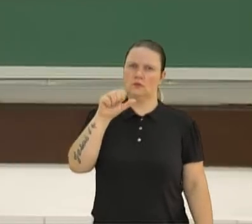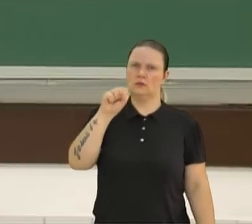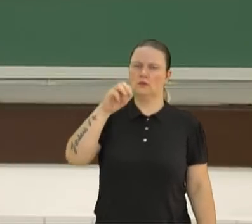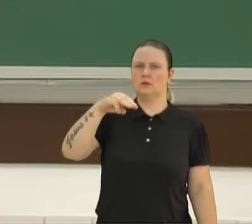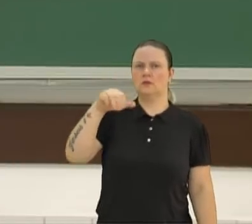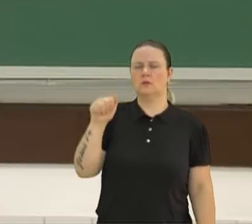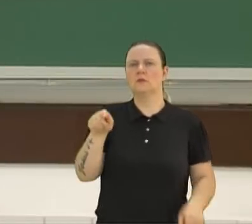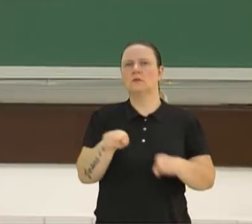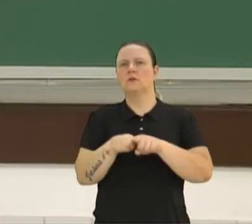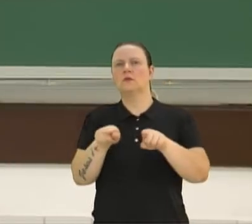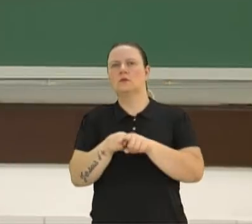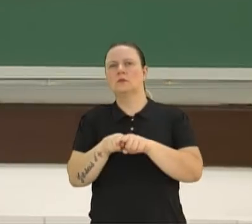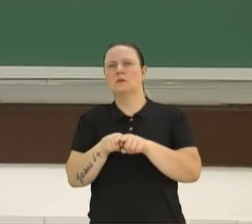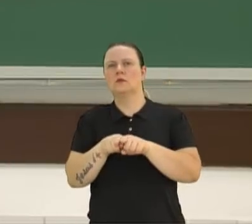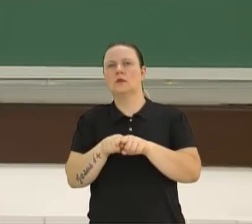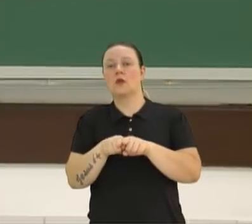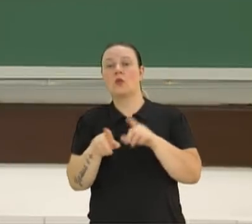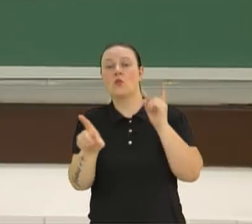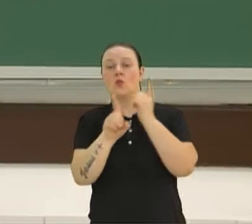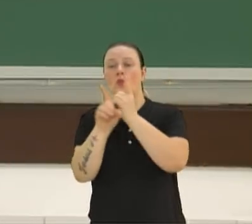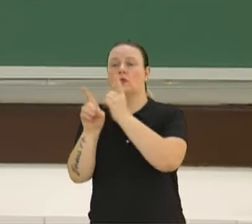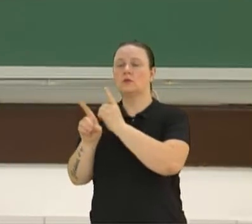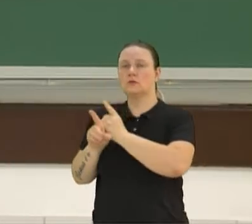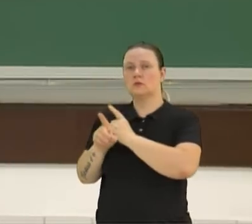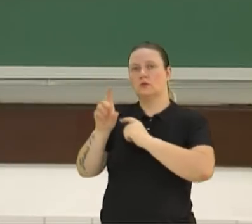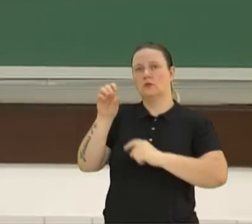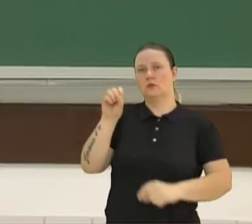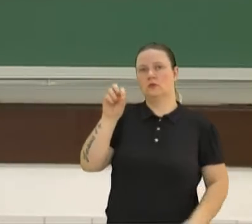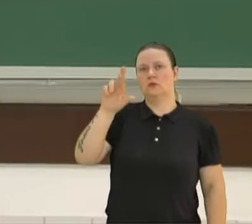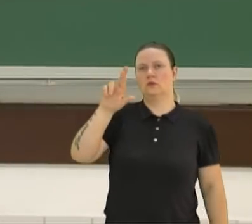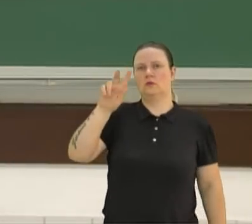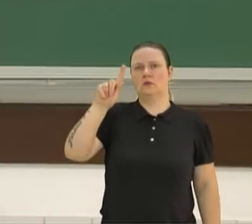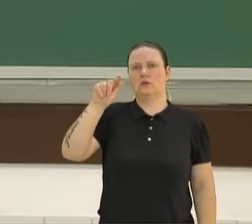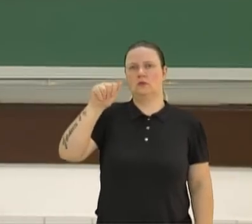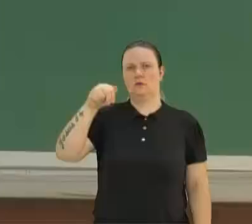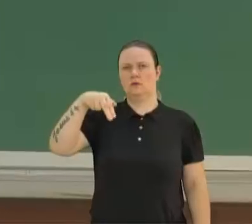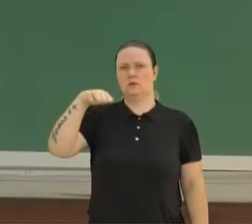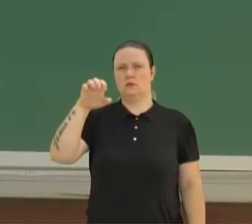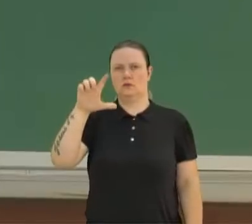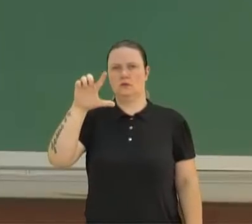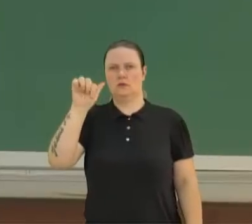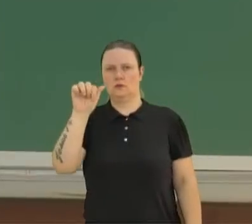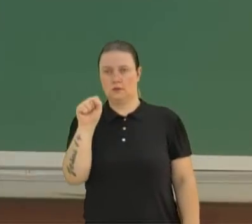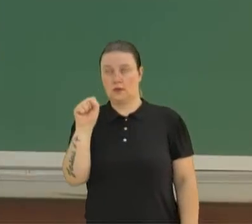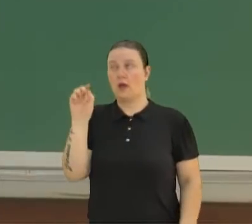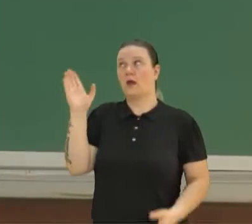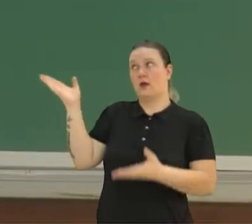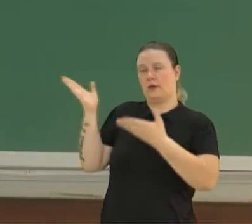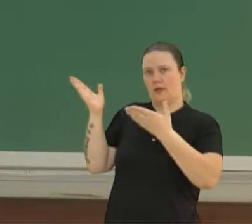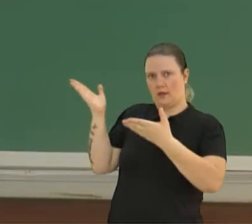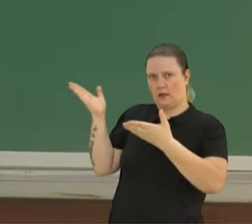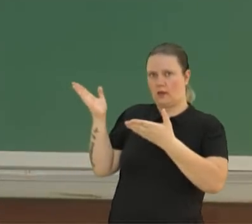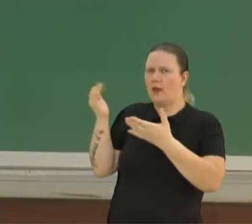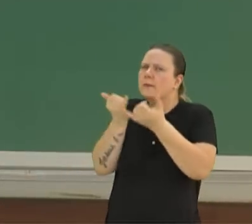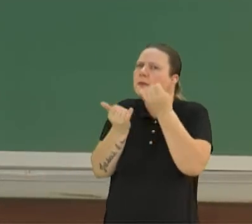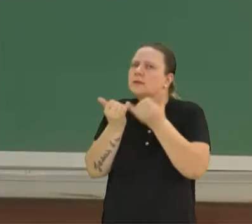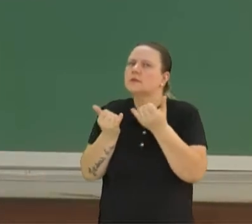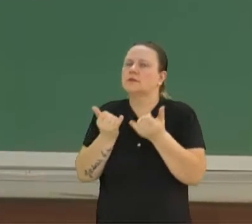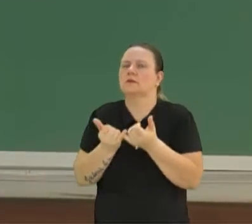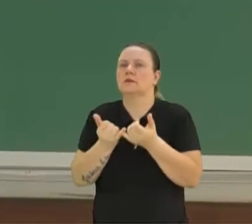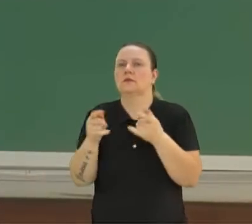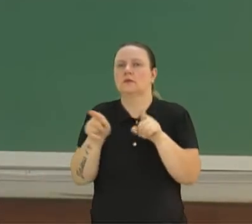tinha lá dentro do núcleo. São teorias mais recentes, mas que são fundamentais para nós entendermos a sequência.